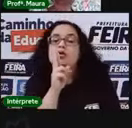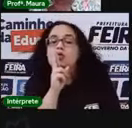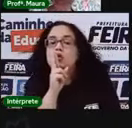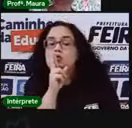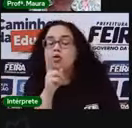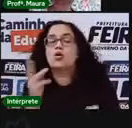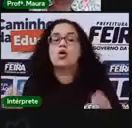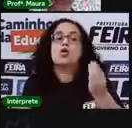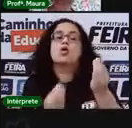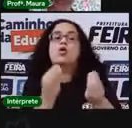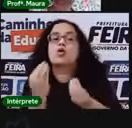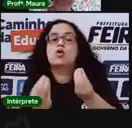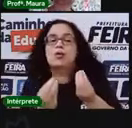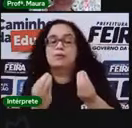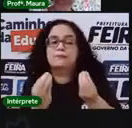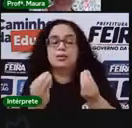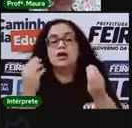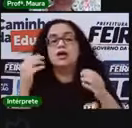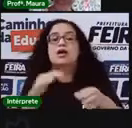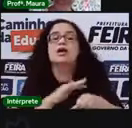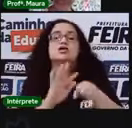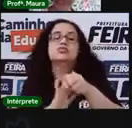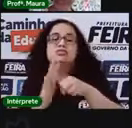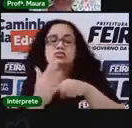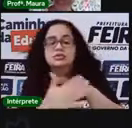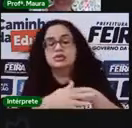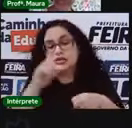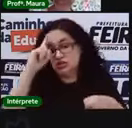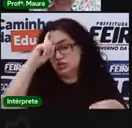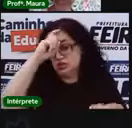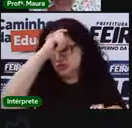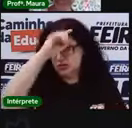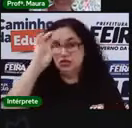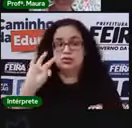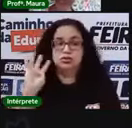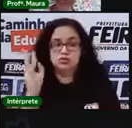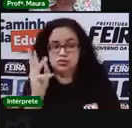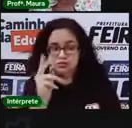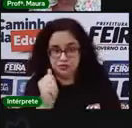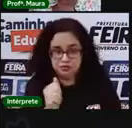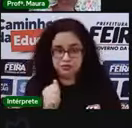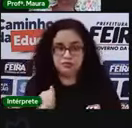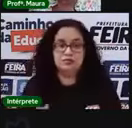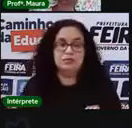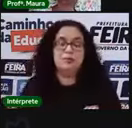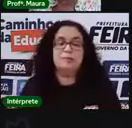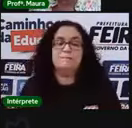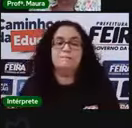ser solidário na pandemia se o momento é difícil para todos? Com a palavra.